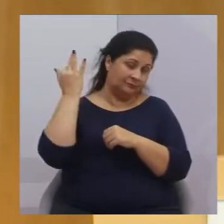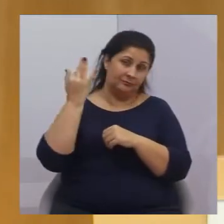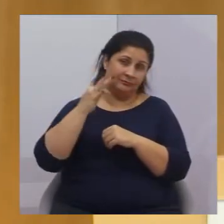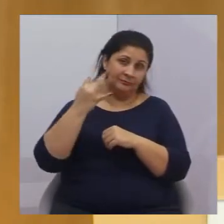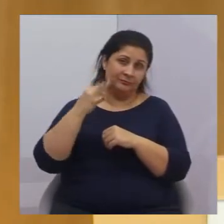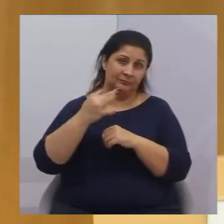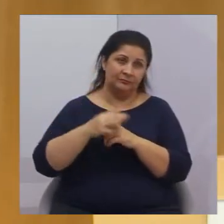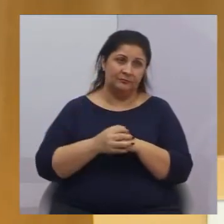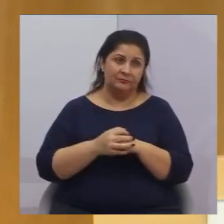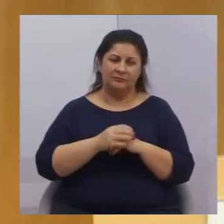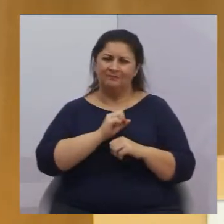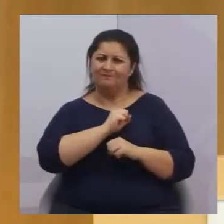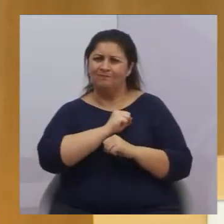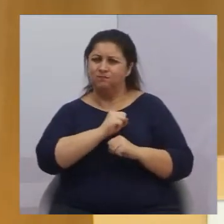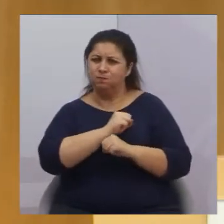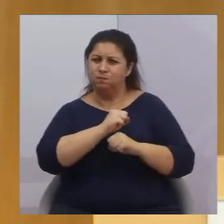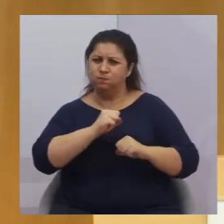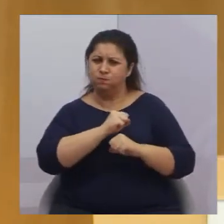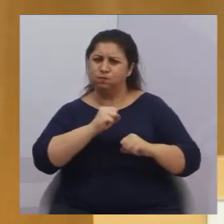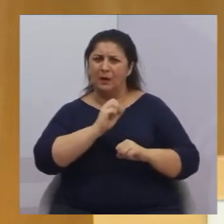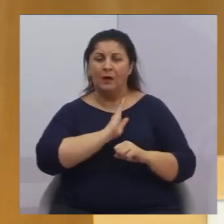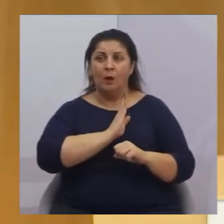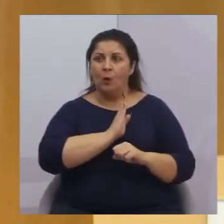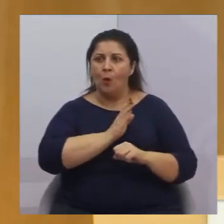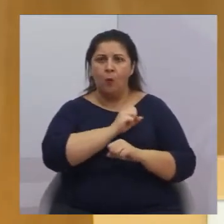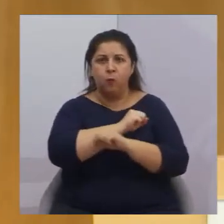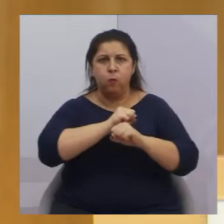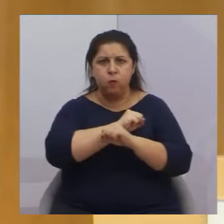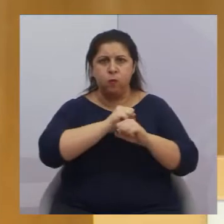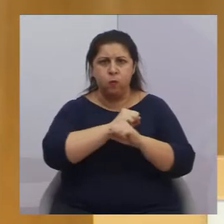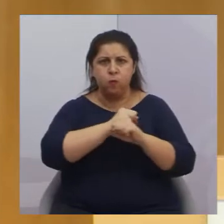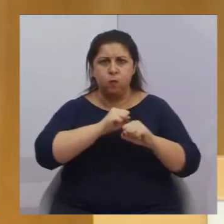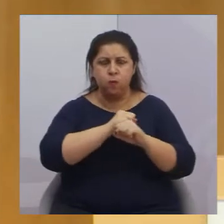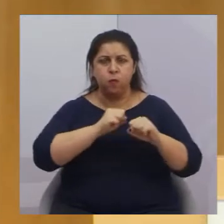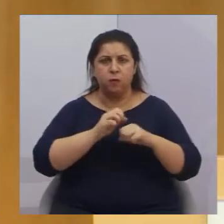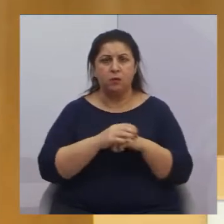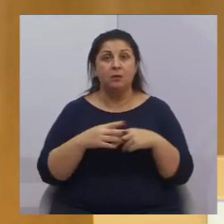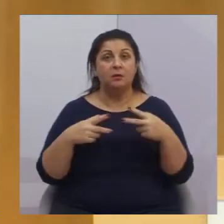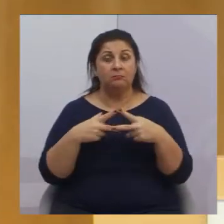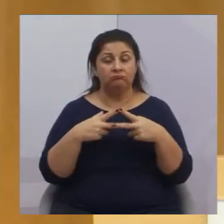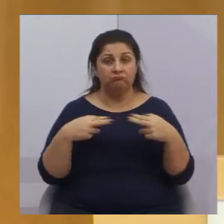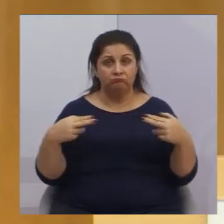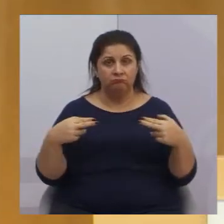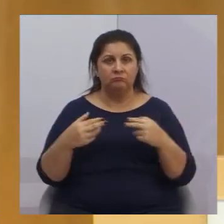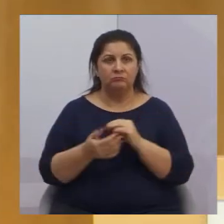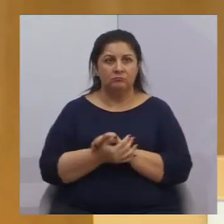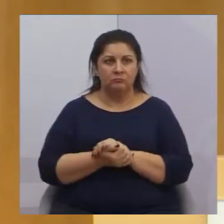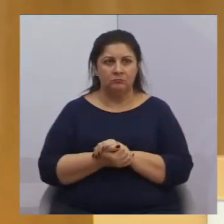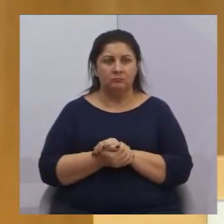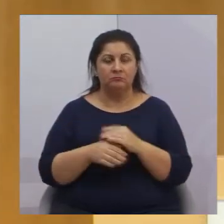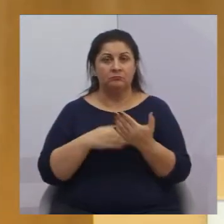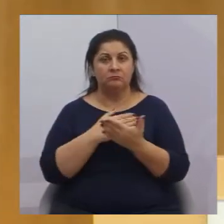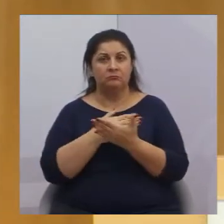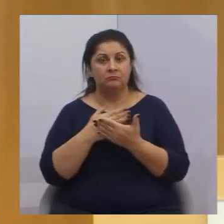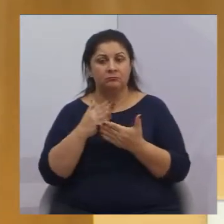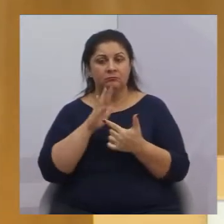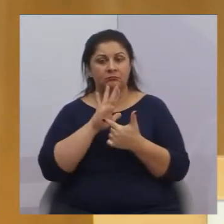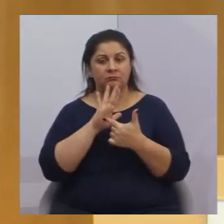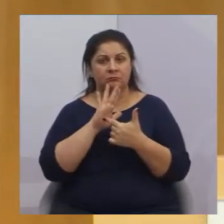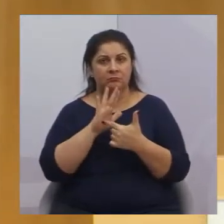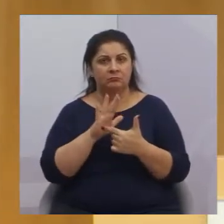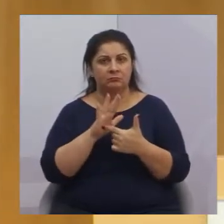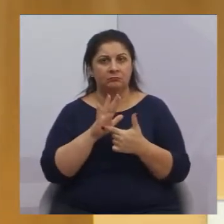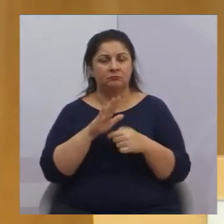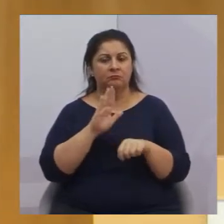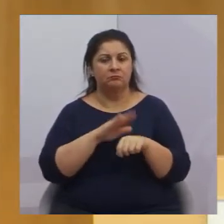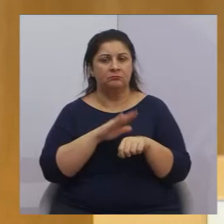algumas palpitações, coração acelerado, algumas coisas nesse sentido começam a aparecer com um pouco mais de